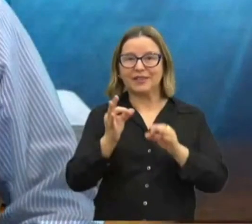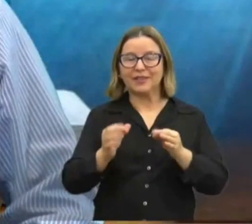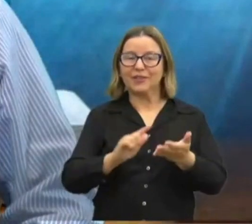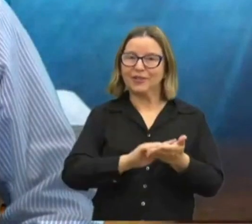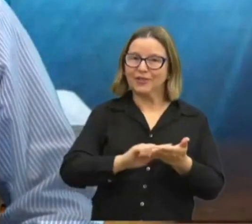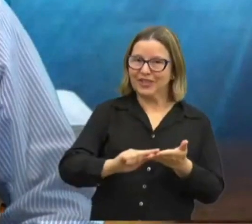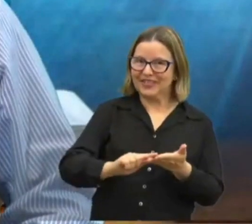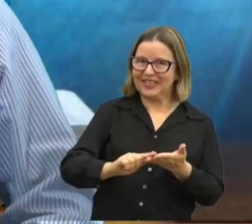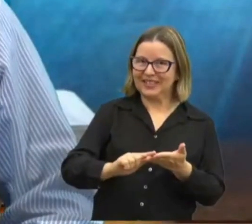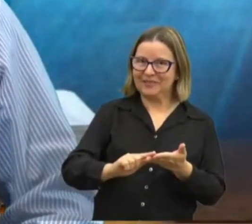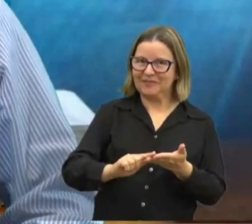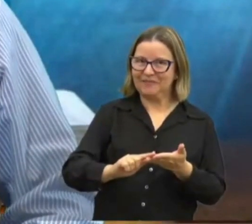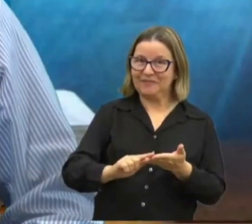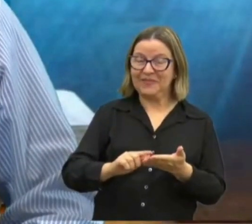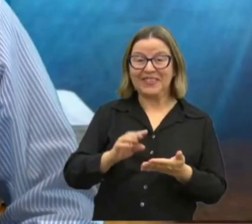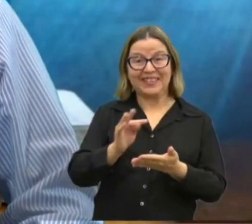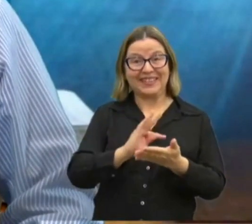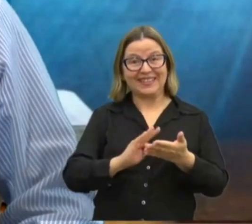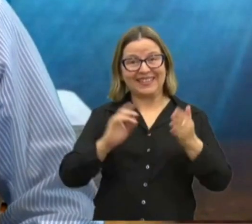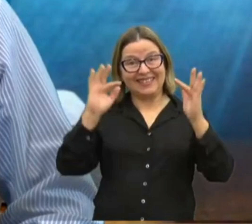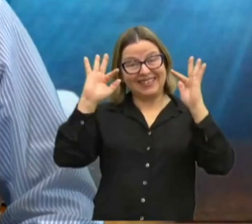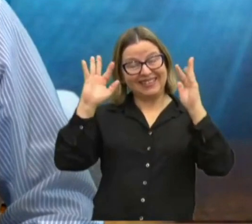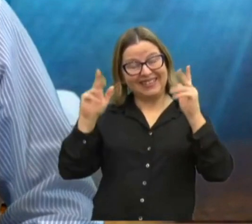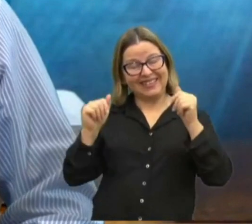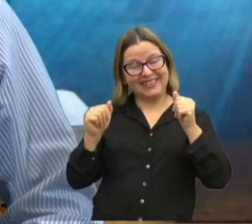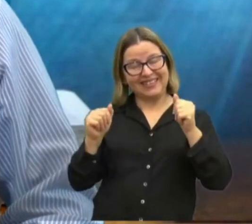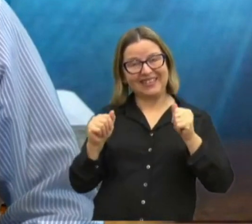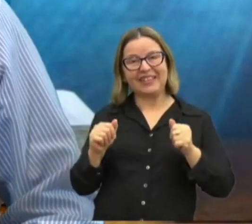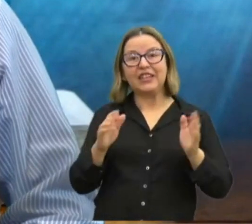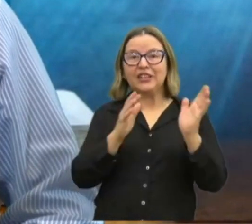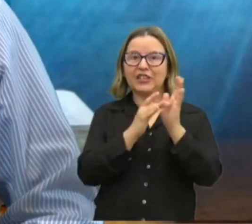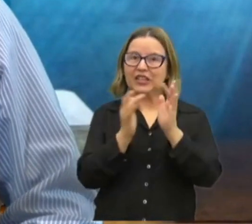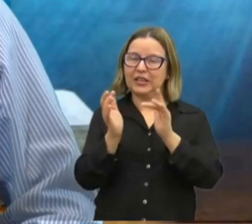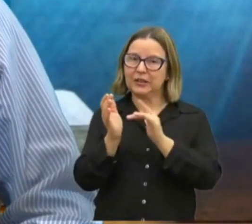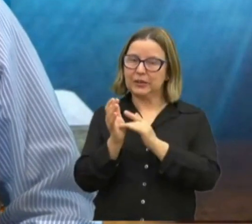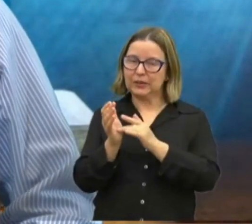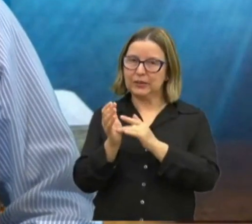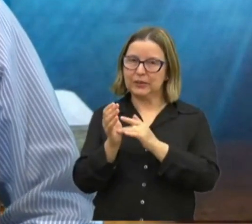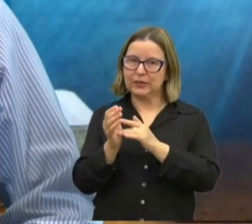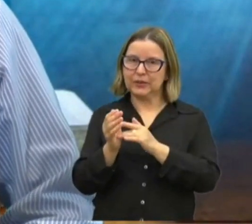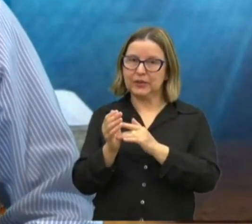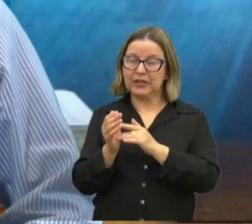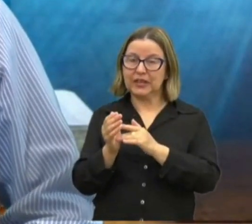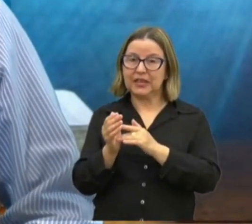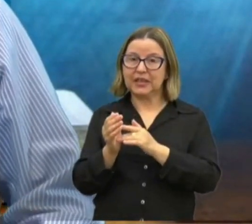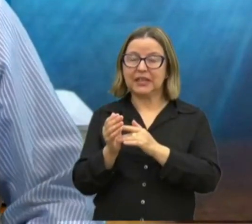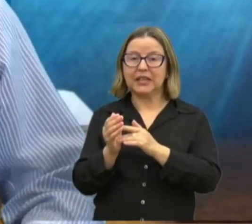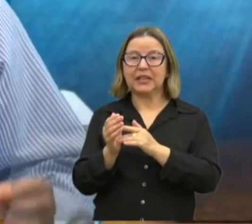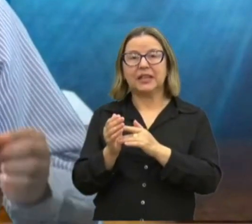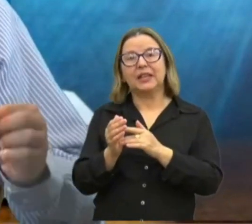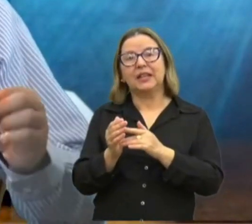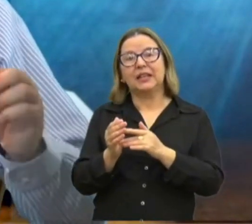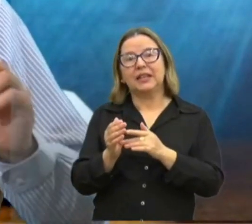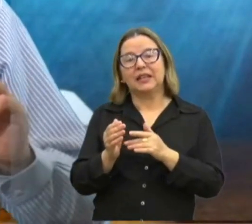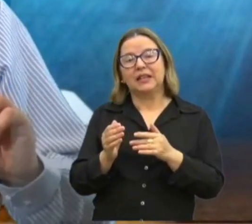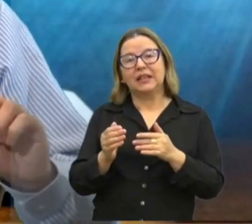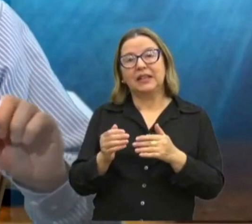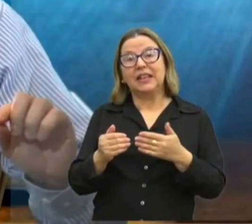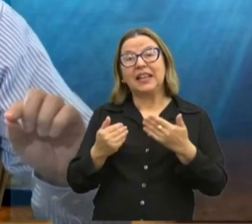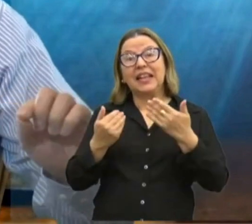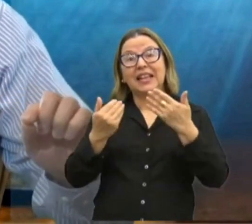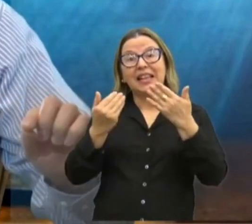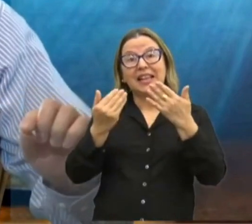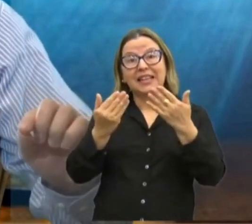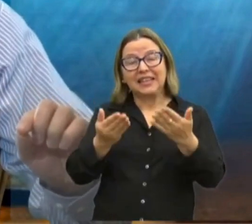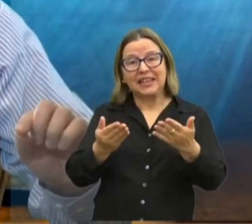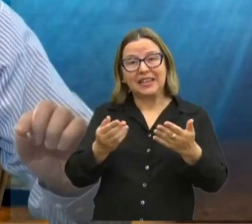que texto maravilhoso, né? Então, Jesus foi entregue por Deus, o Pai, para levar